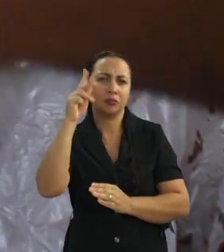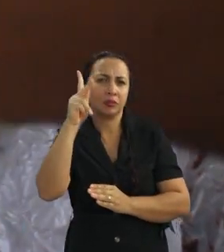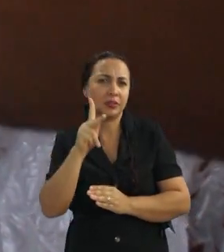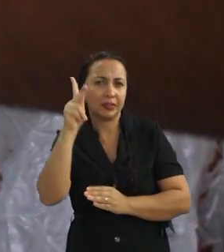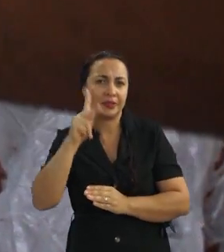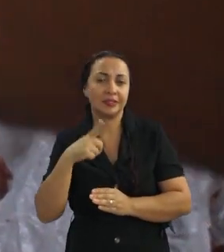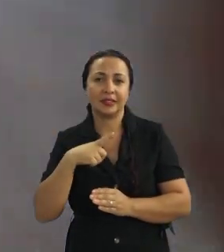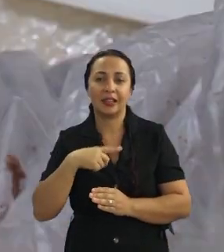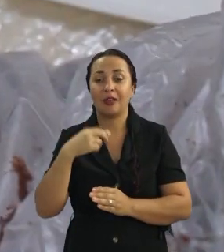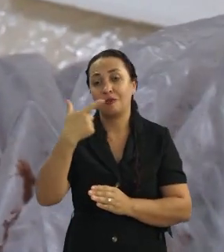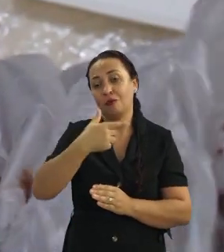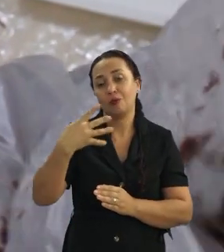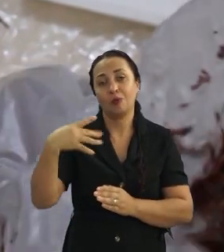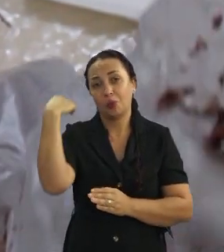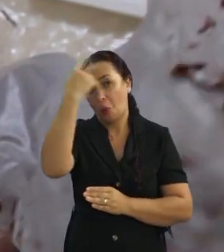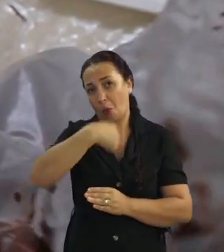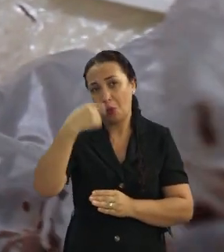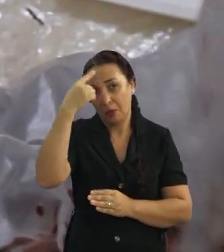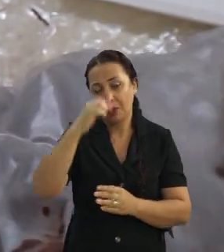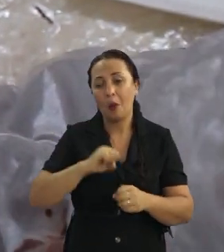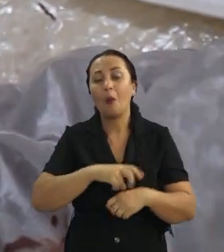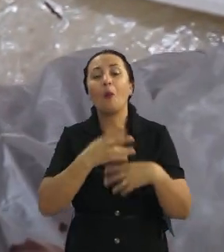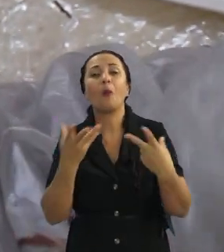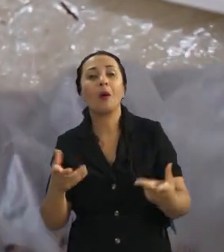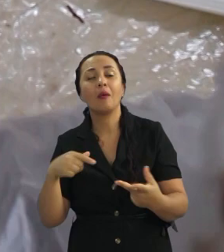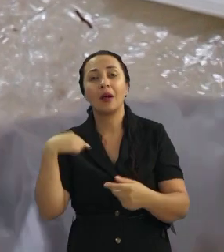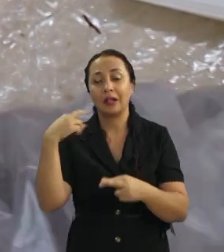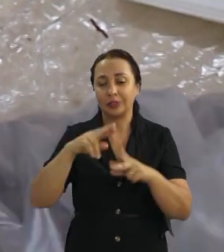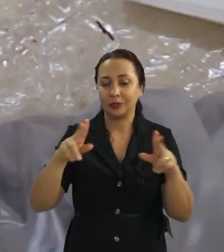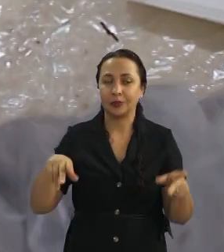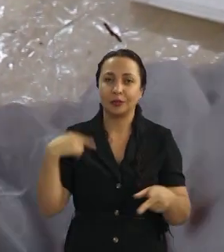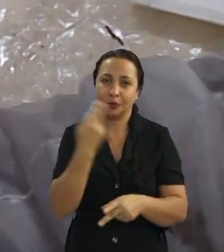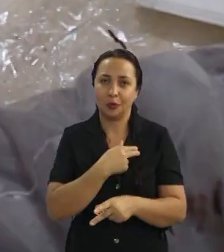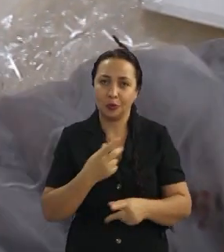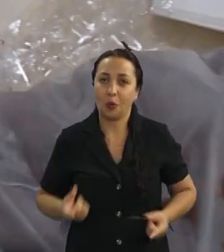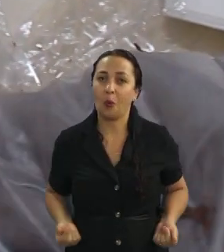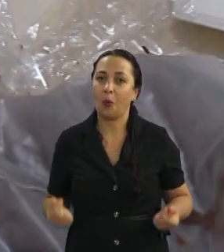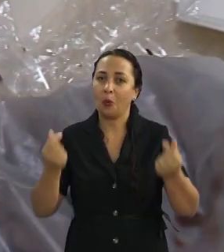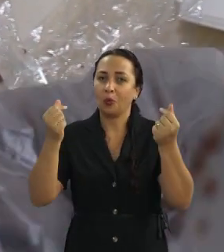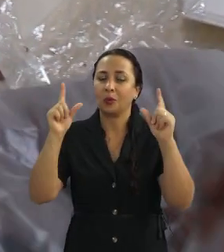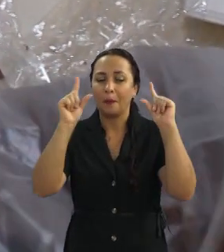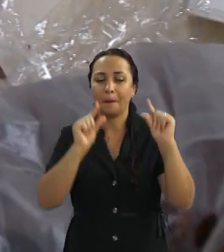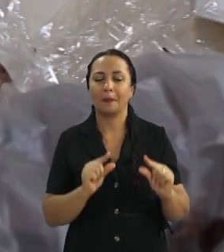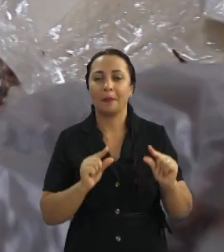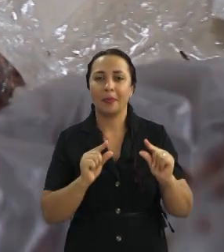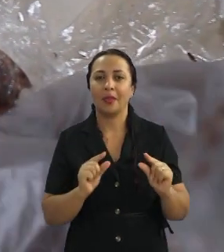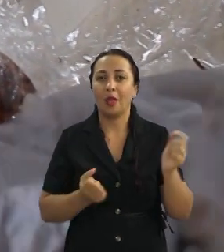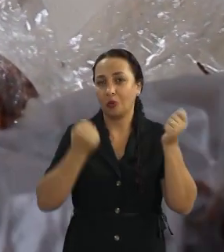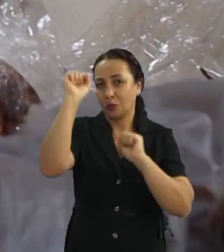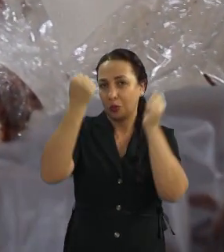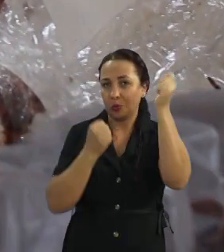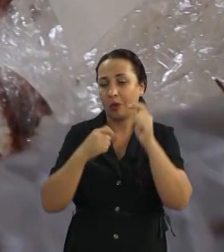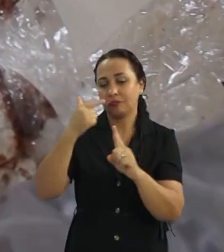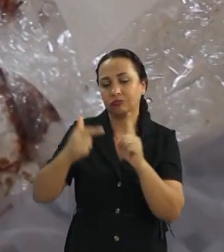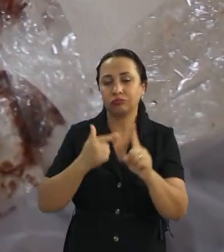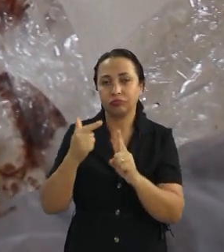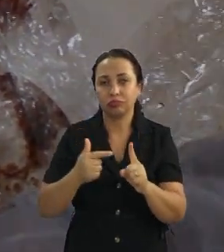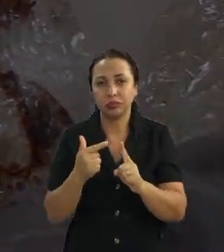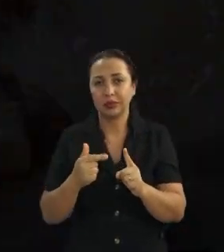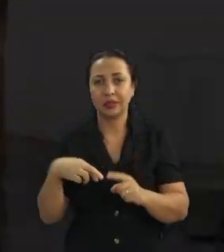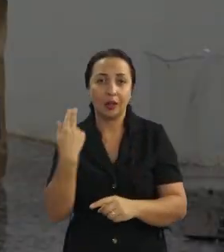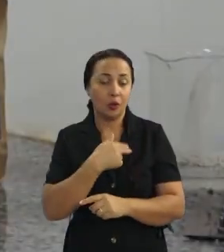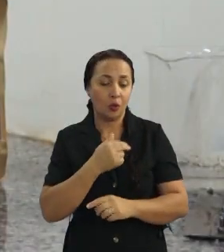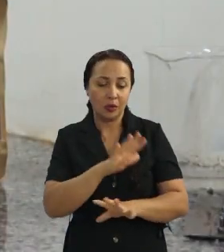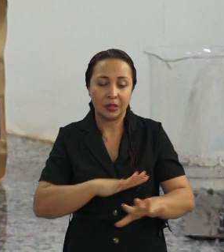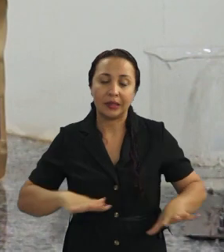ela leva em torno também de 24 horas. Então qual o diferencial nosso? O custo menor de um equipamento